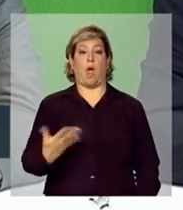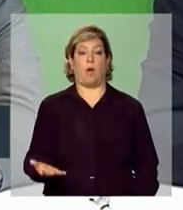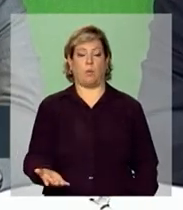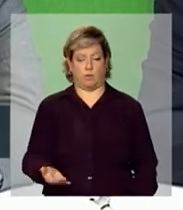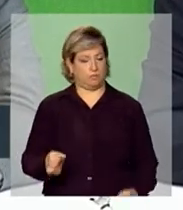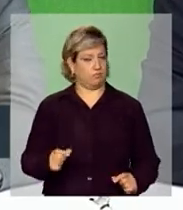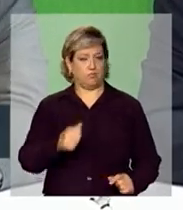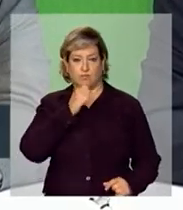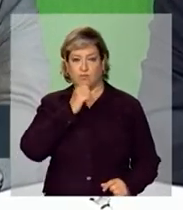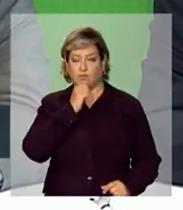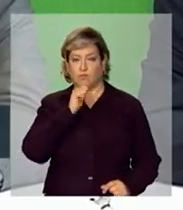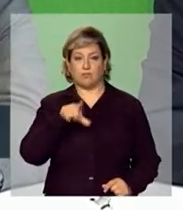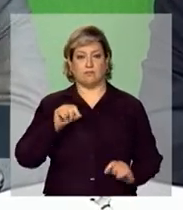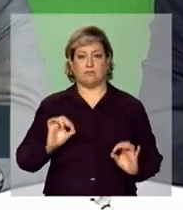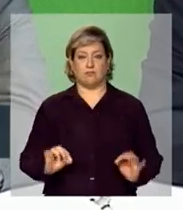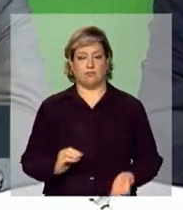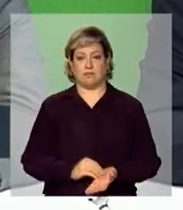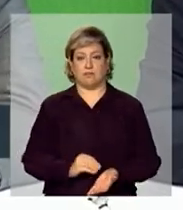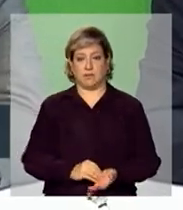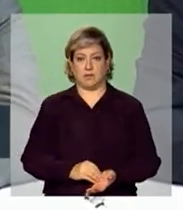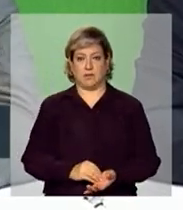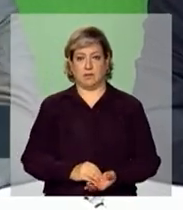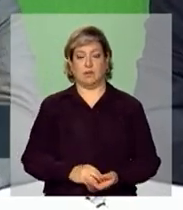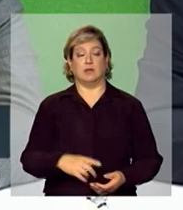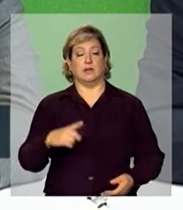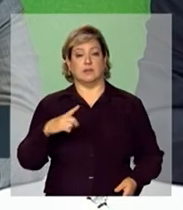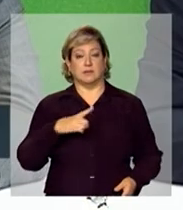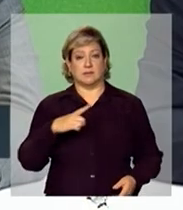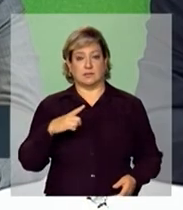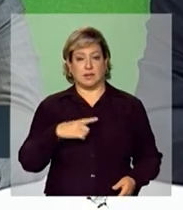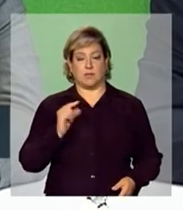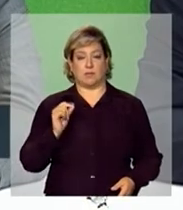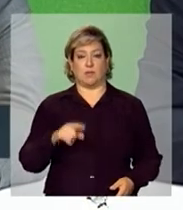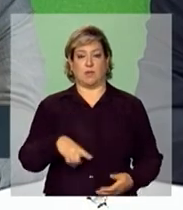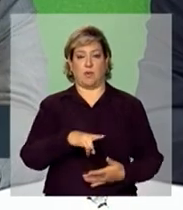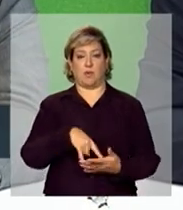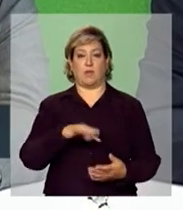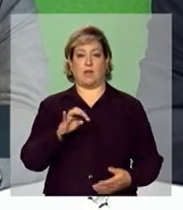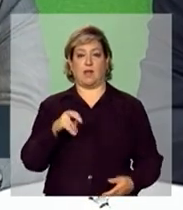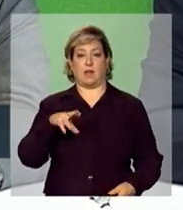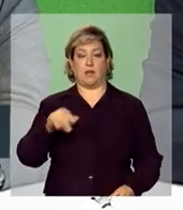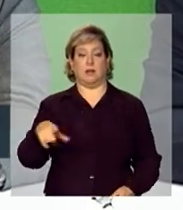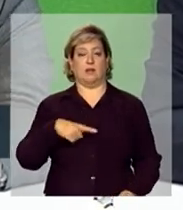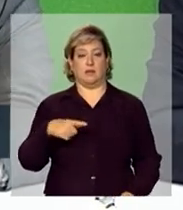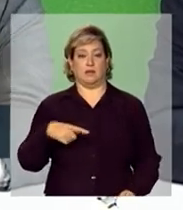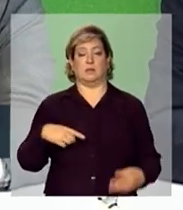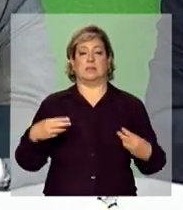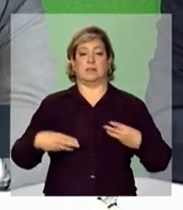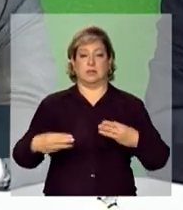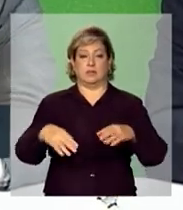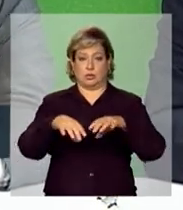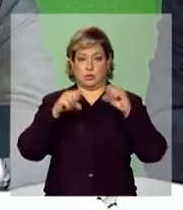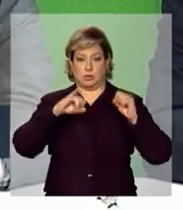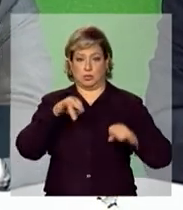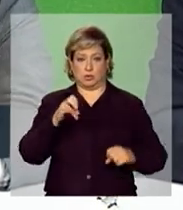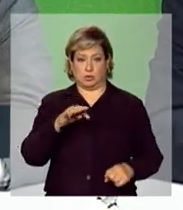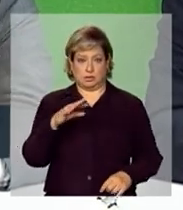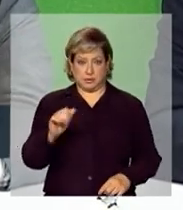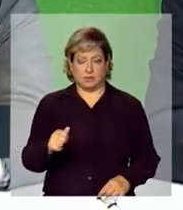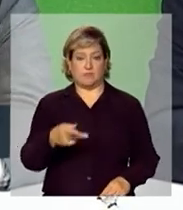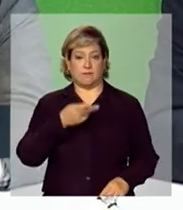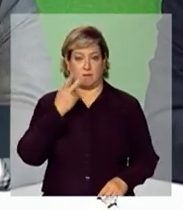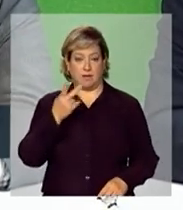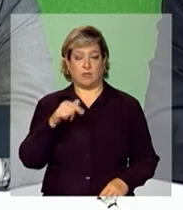tratada onde uma nota técnica do Ministério da Justiça disse que tenta esta categoria de bens